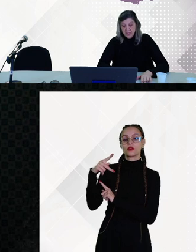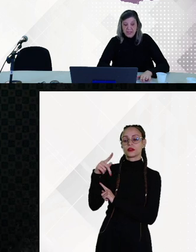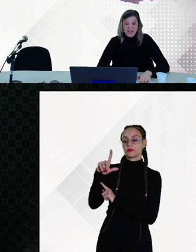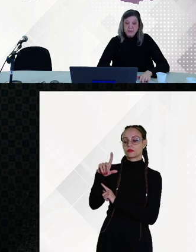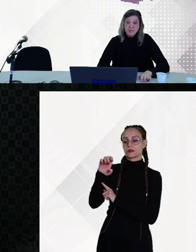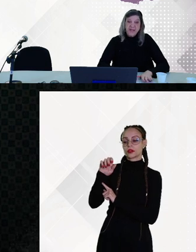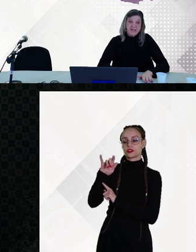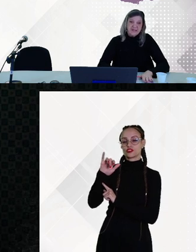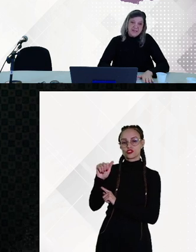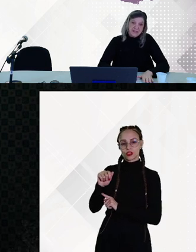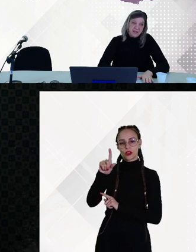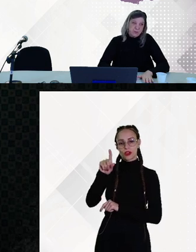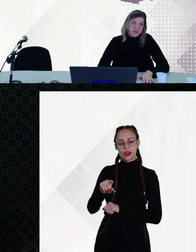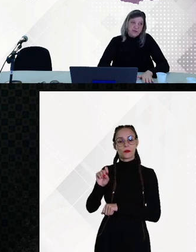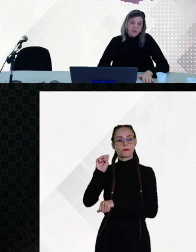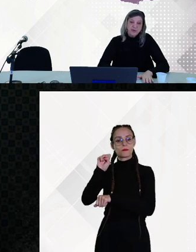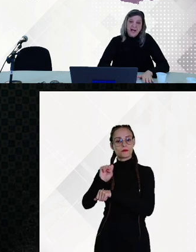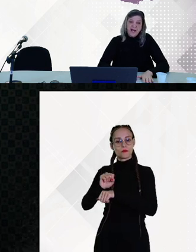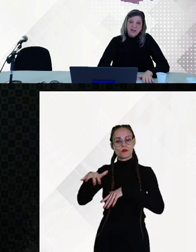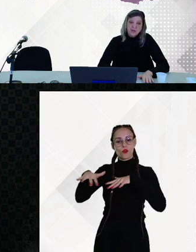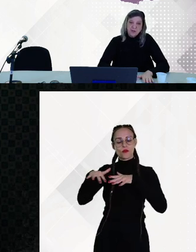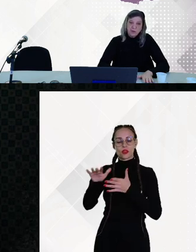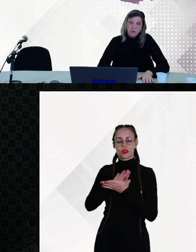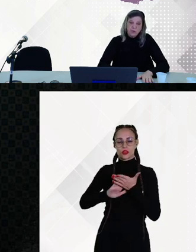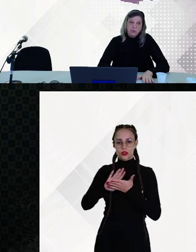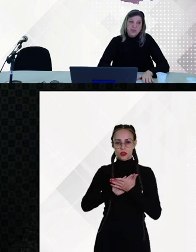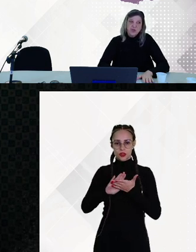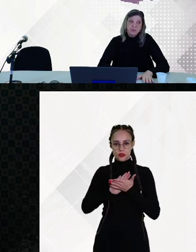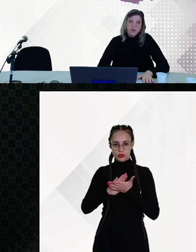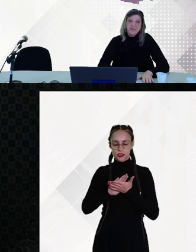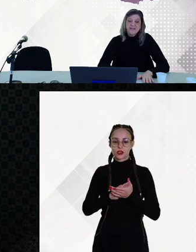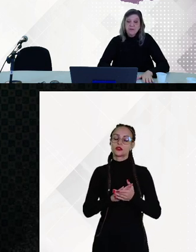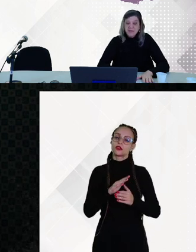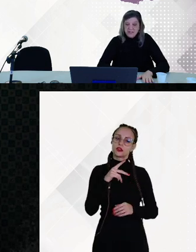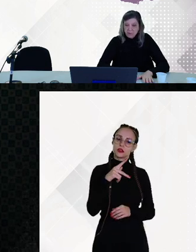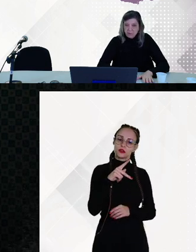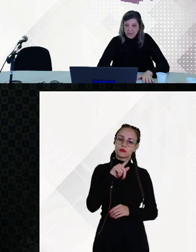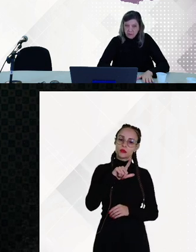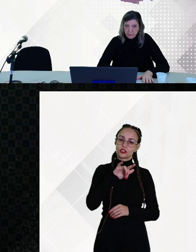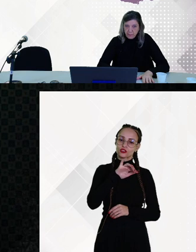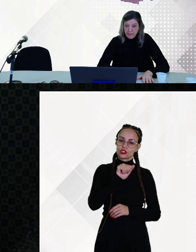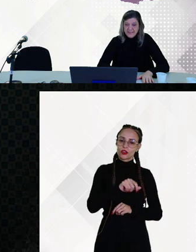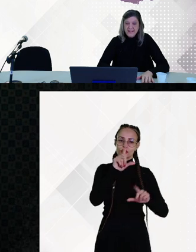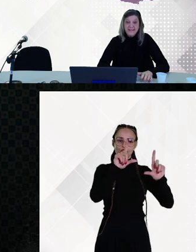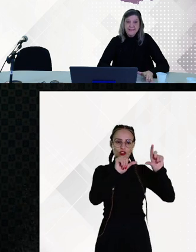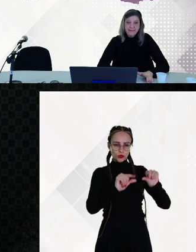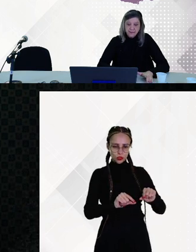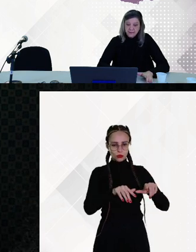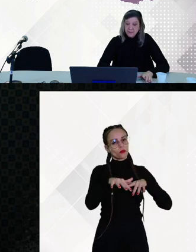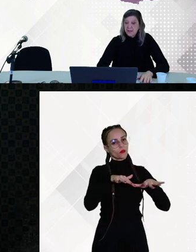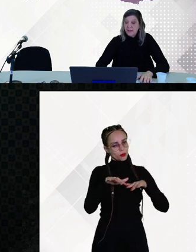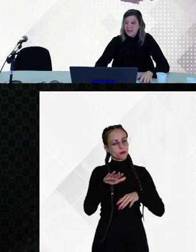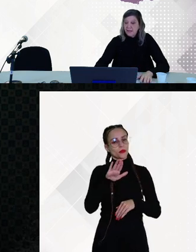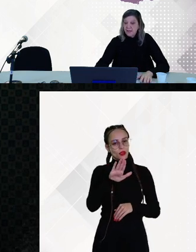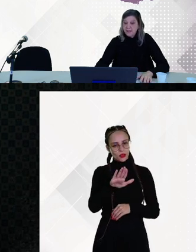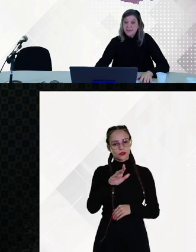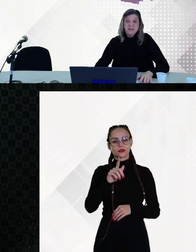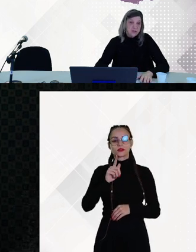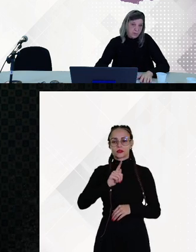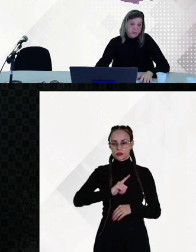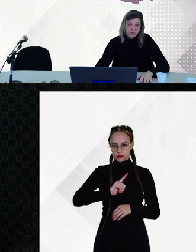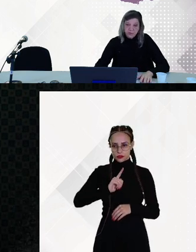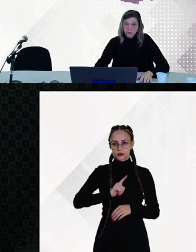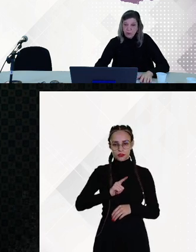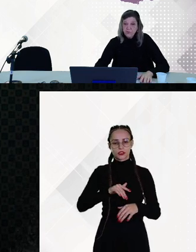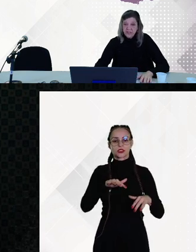movimento e a hemiparesia seria uma dificuldade ou uma diminuição desse movimento. Mas ainda